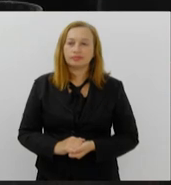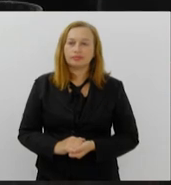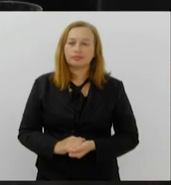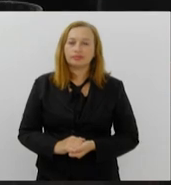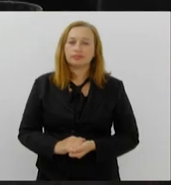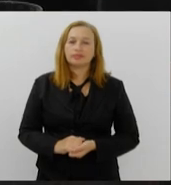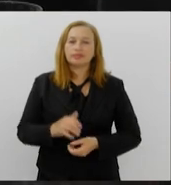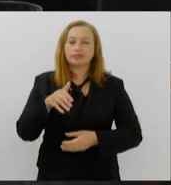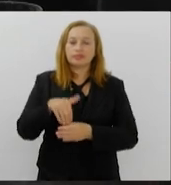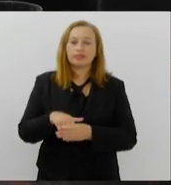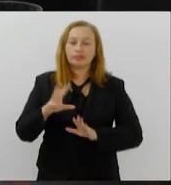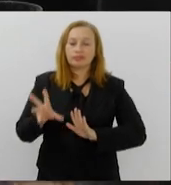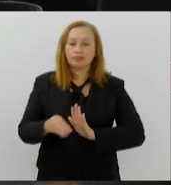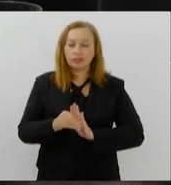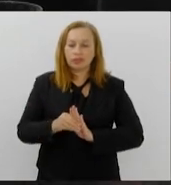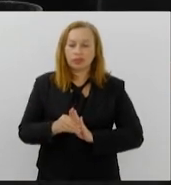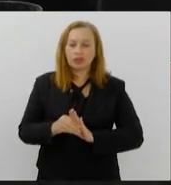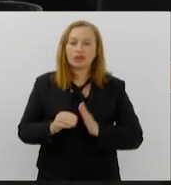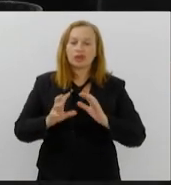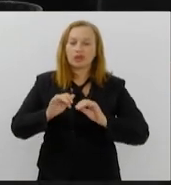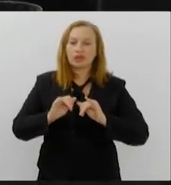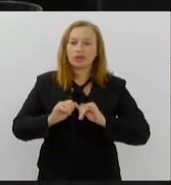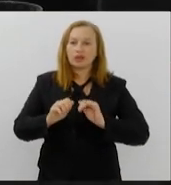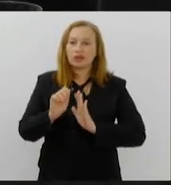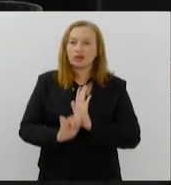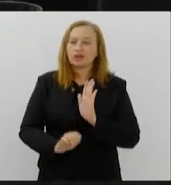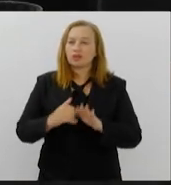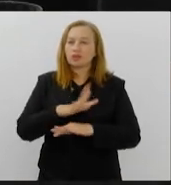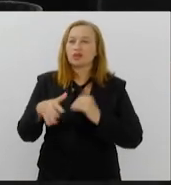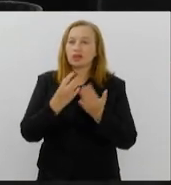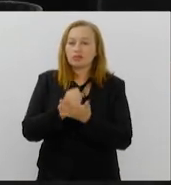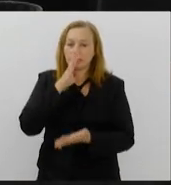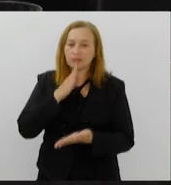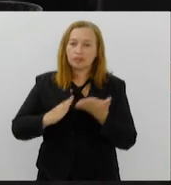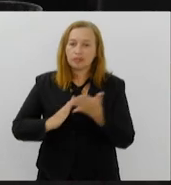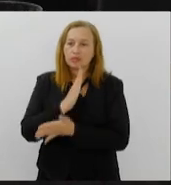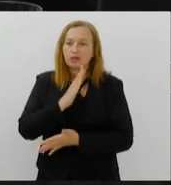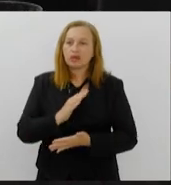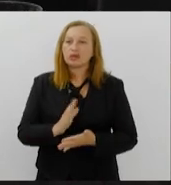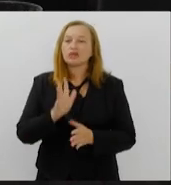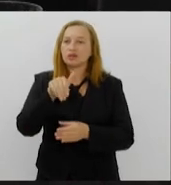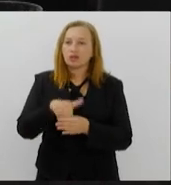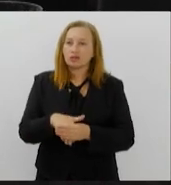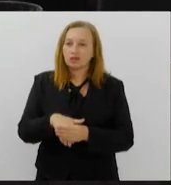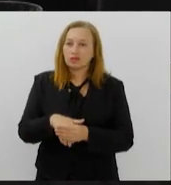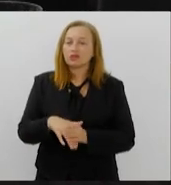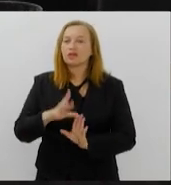Em votação, a emenda de redação. Os senhores que aprovam permaneçam como estão. Aprovado. Em